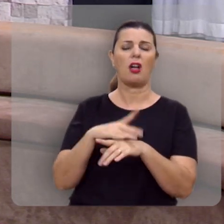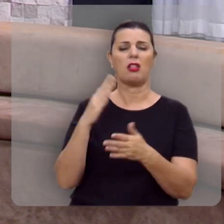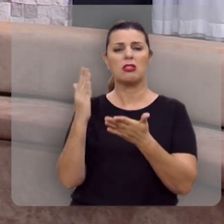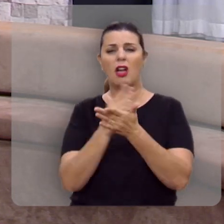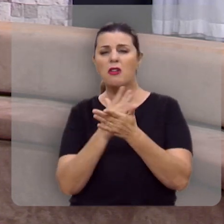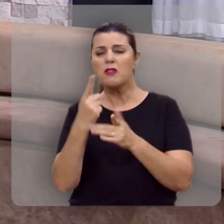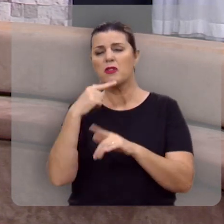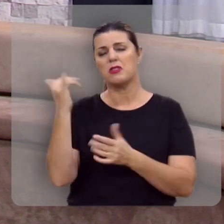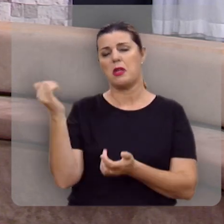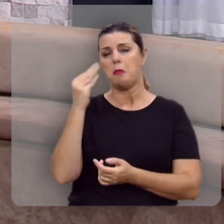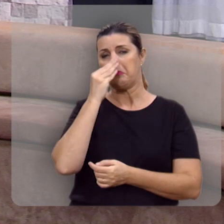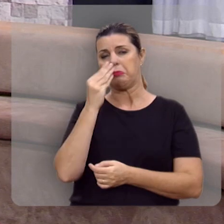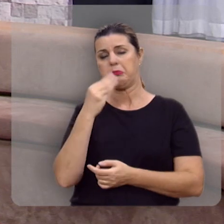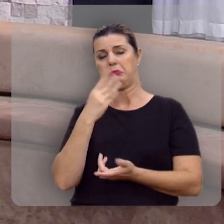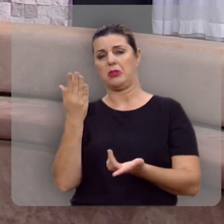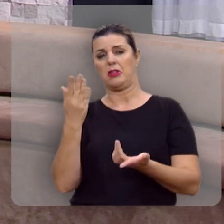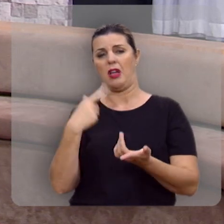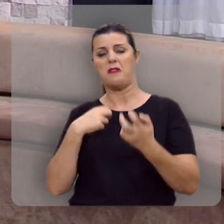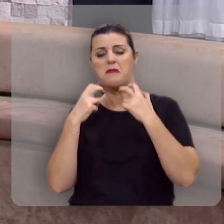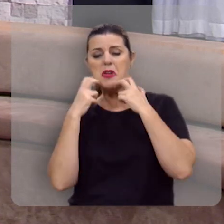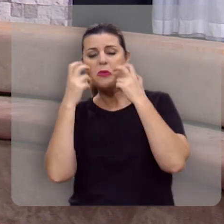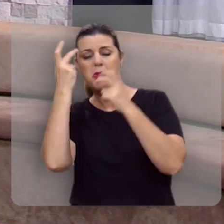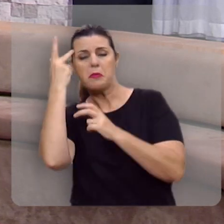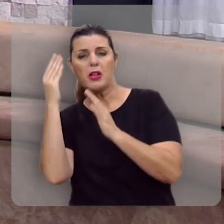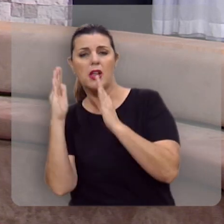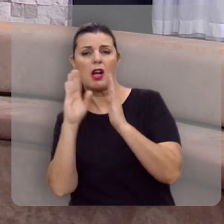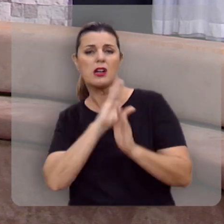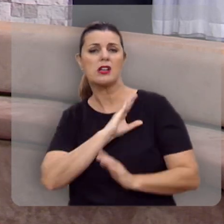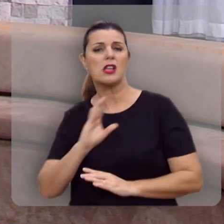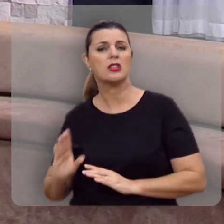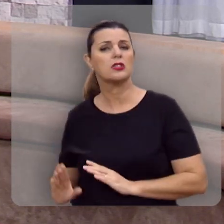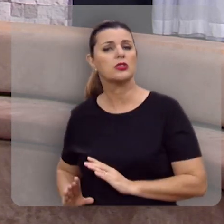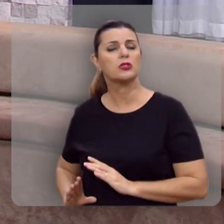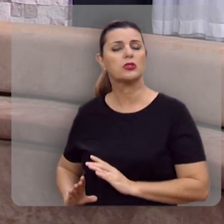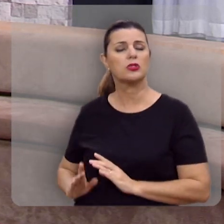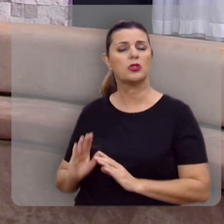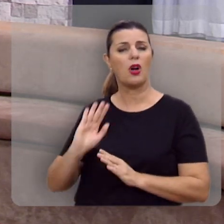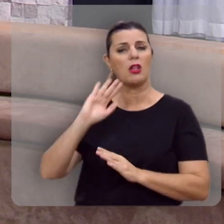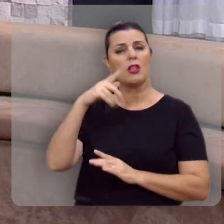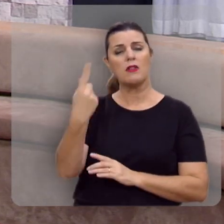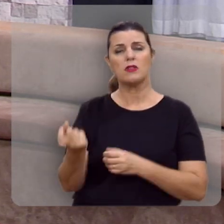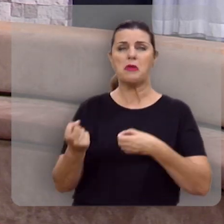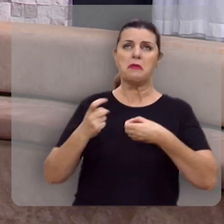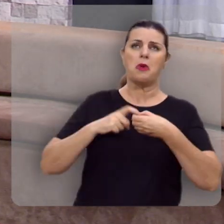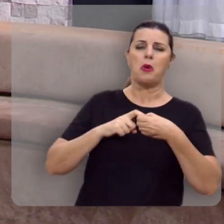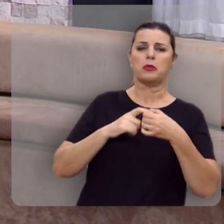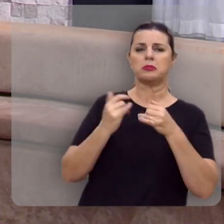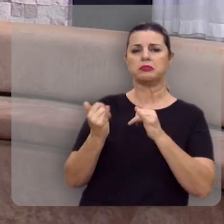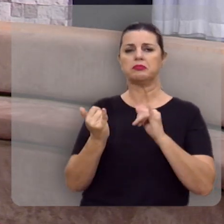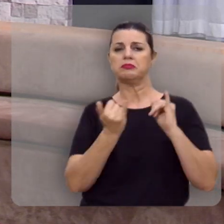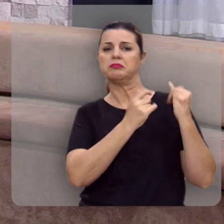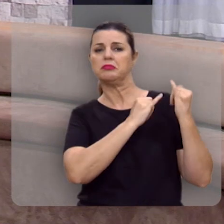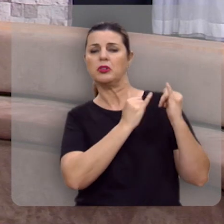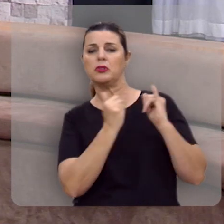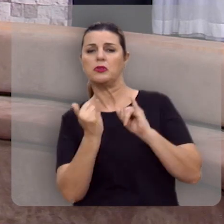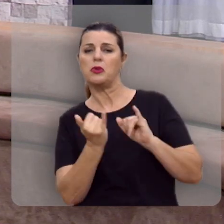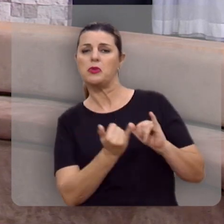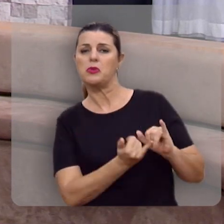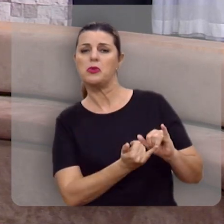você fracassou. Talvez você envergonhou a Cristo. Talvez você retrocedeu,